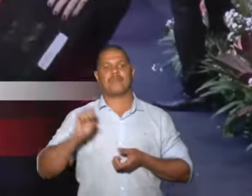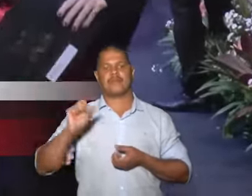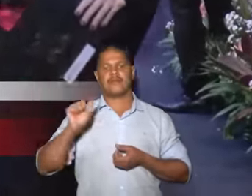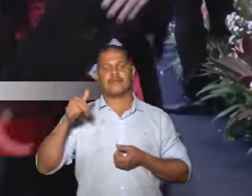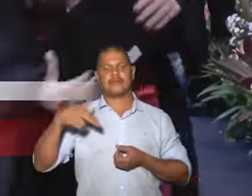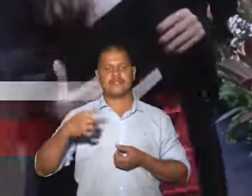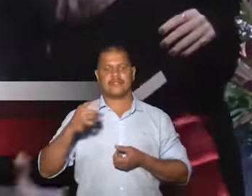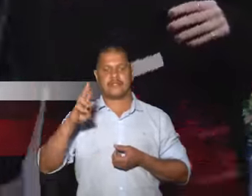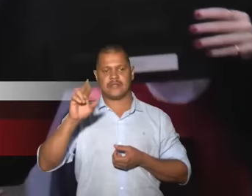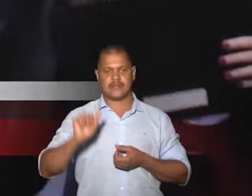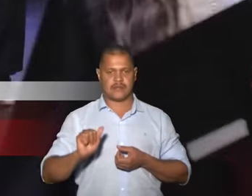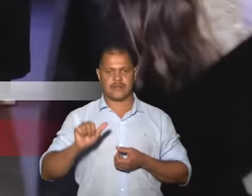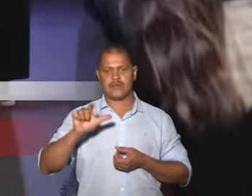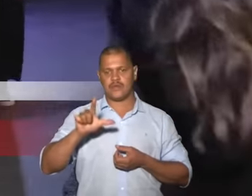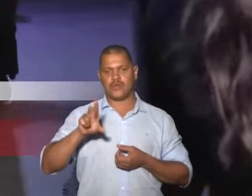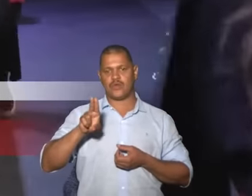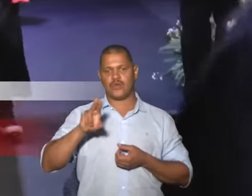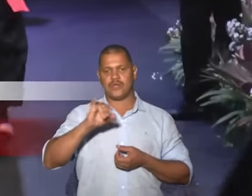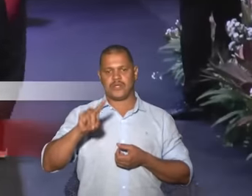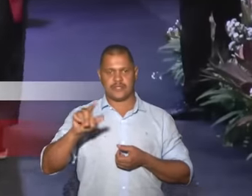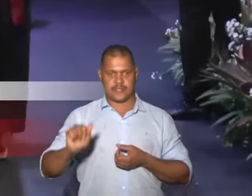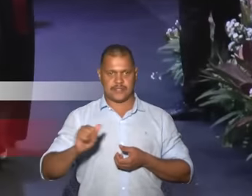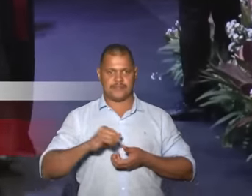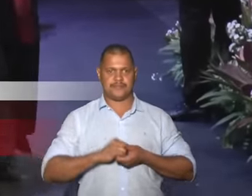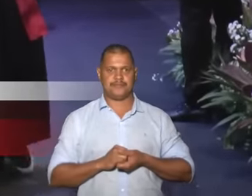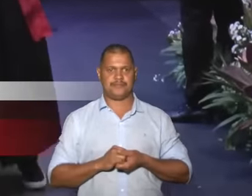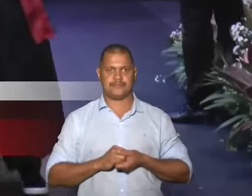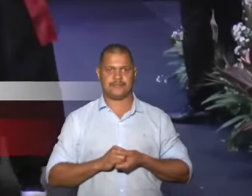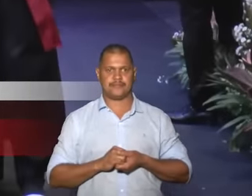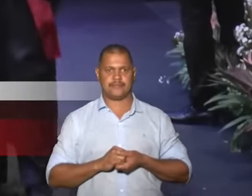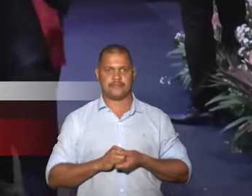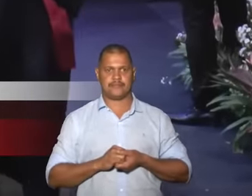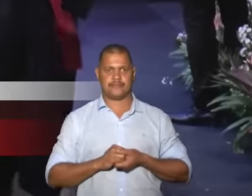Sandra Luísa Pereira de Souza.